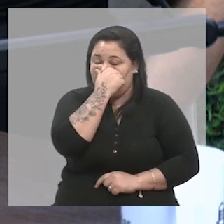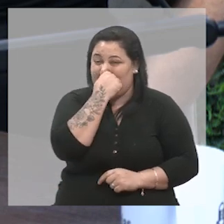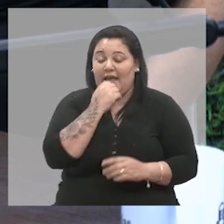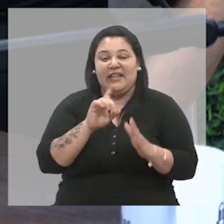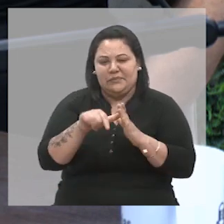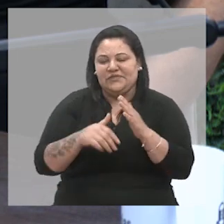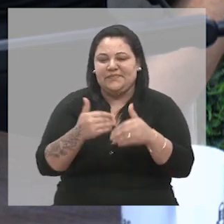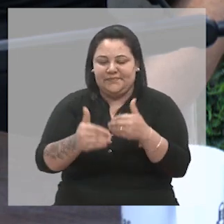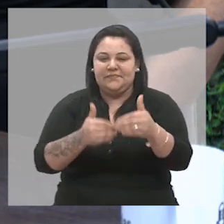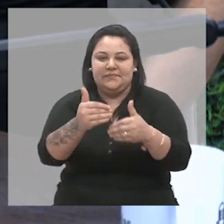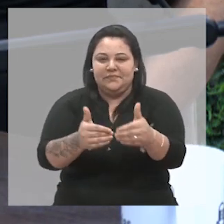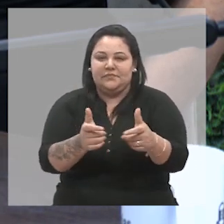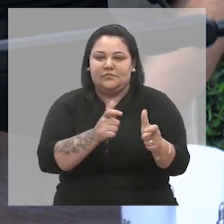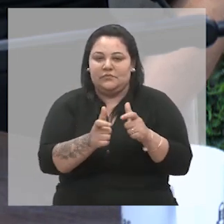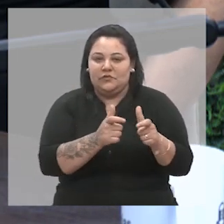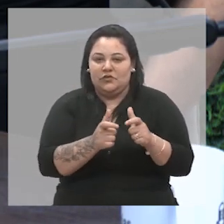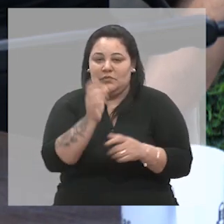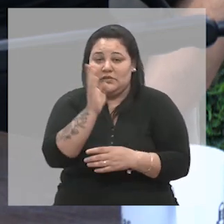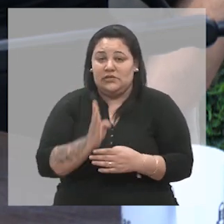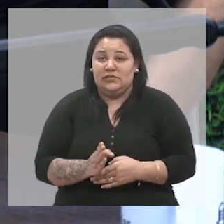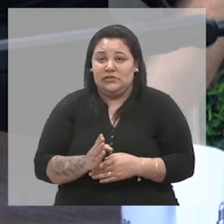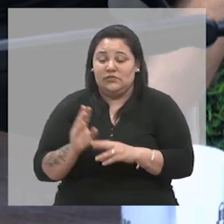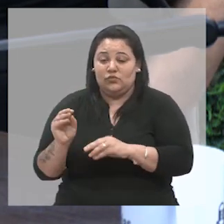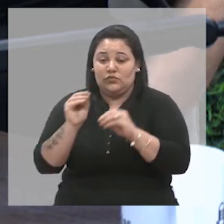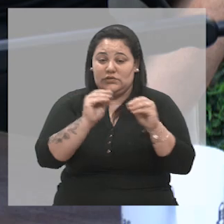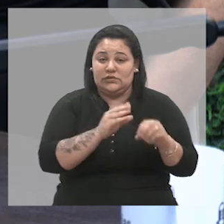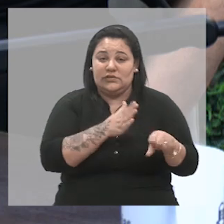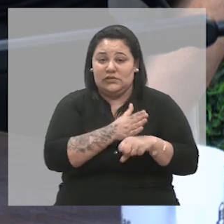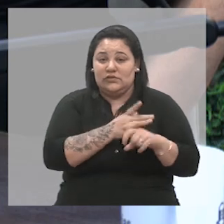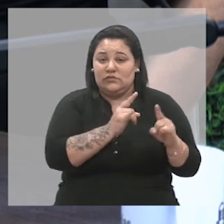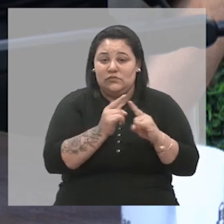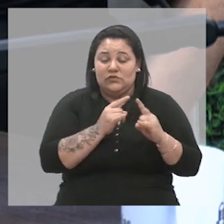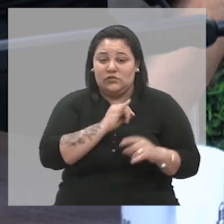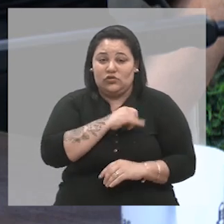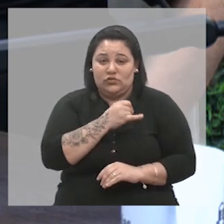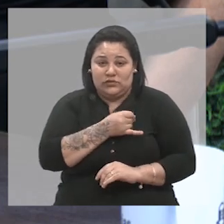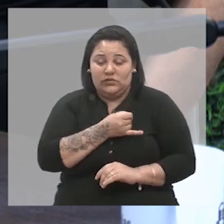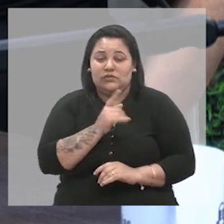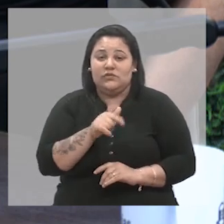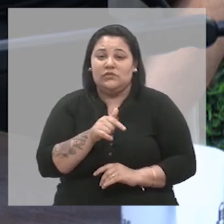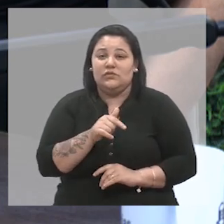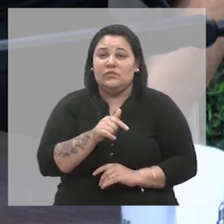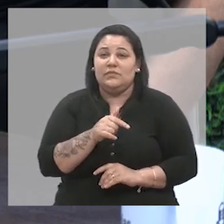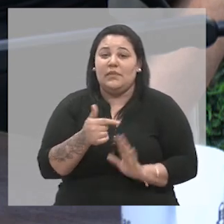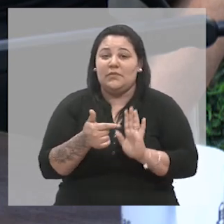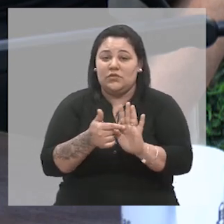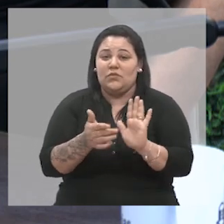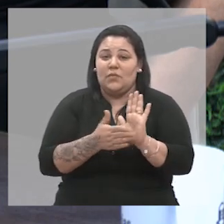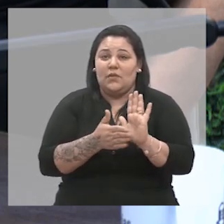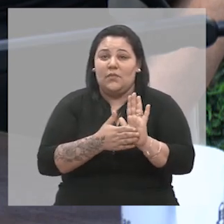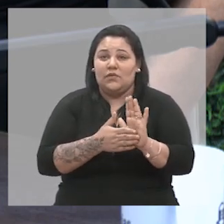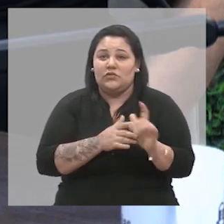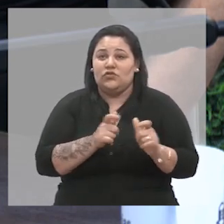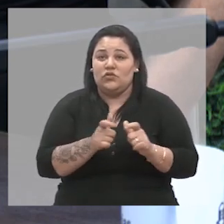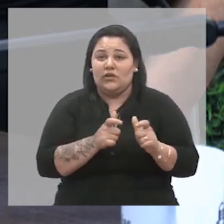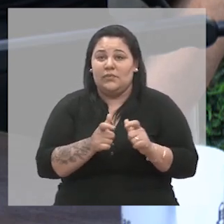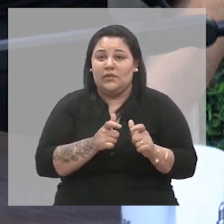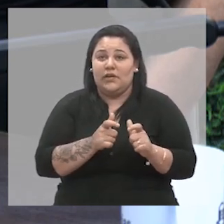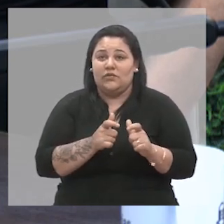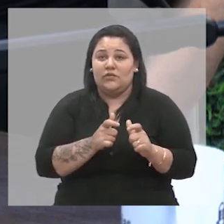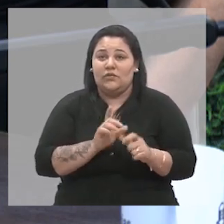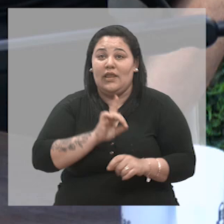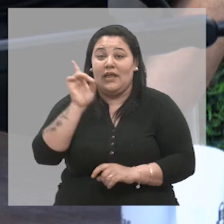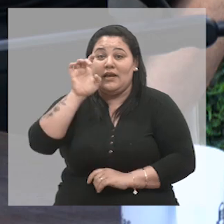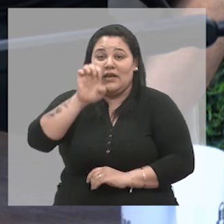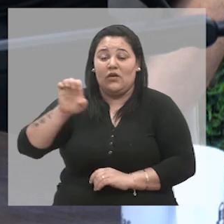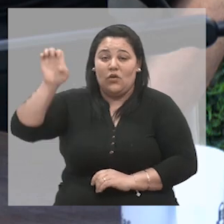Nesse meio tempo aí de jogar o brasileiro e vir pro clube, o Fonseca me apresentou a proposta de a gente ir jogar um campeonato